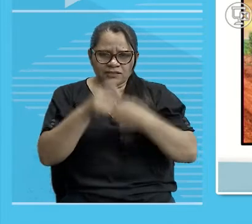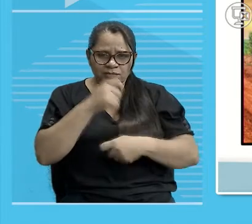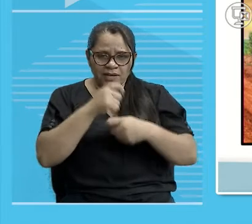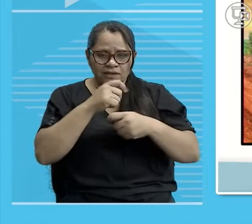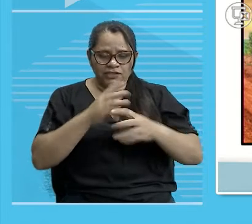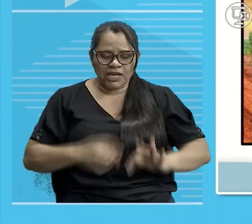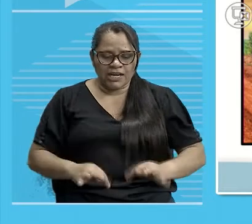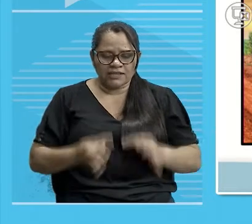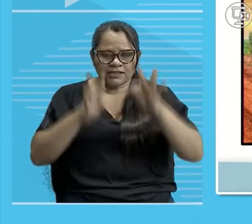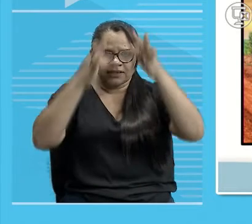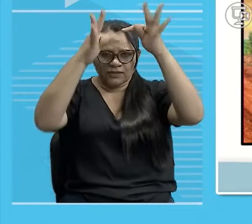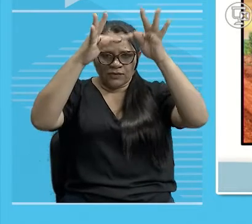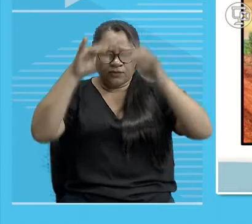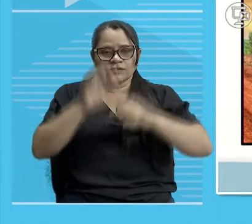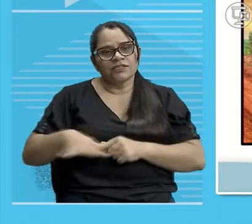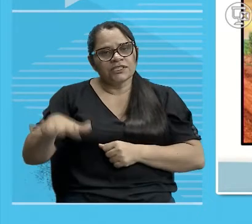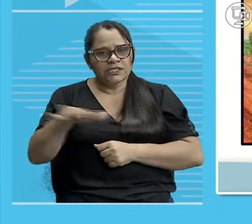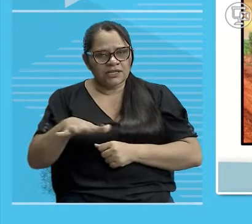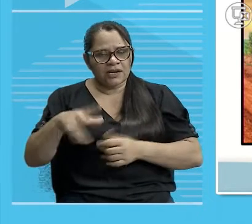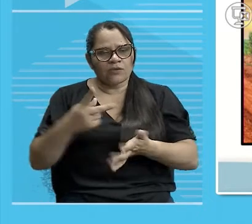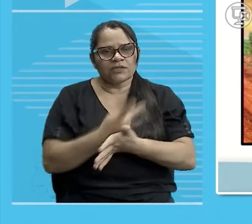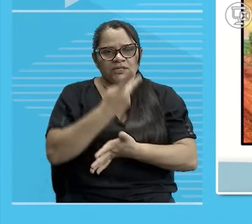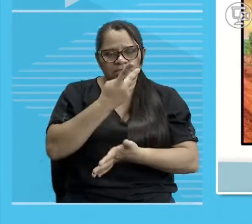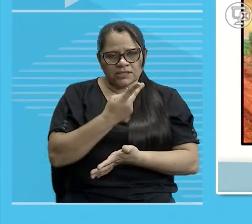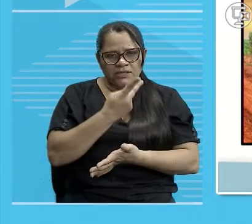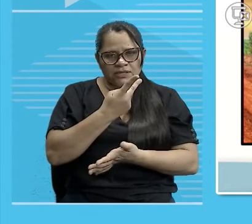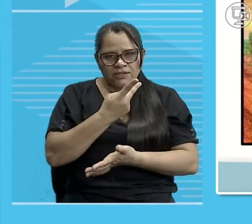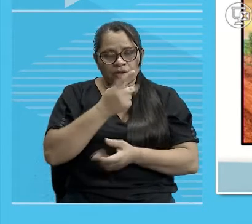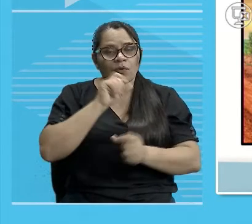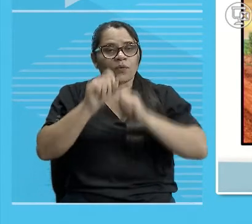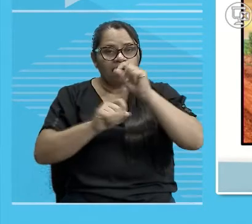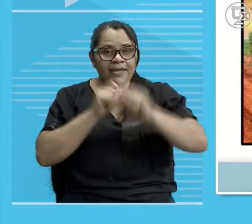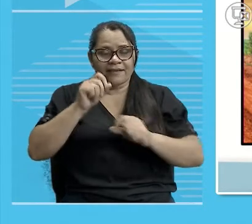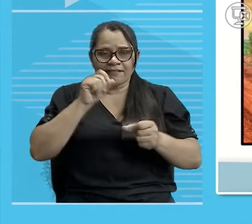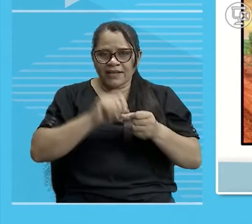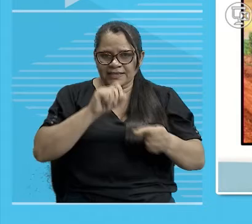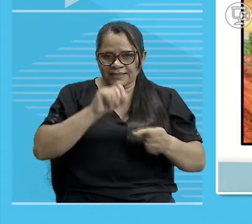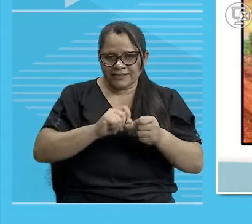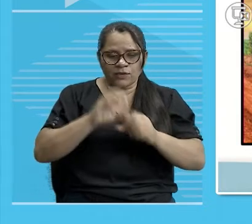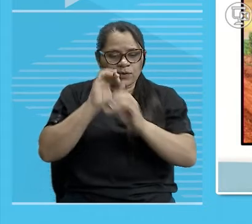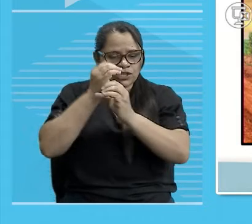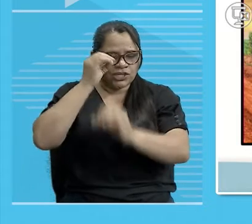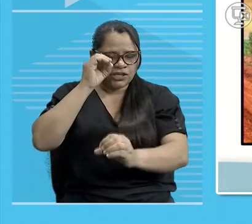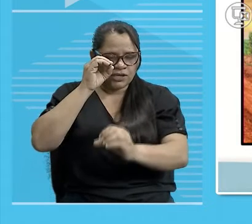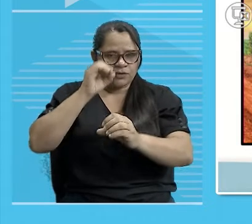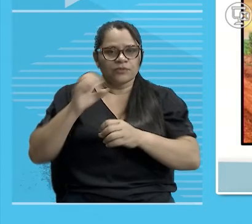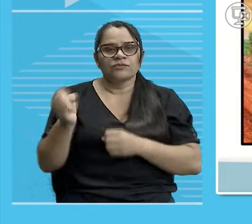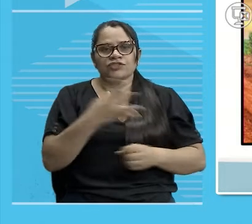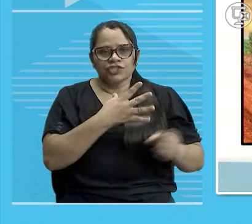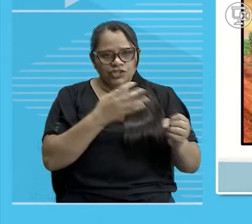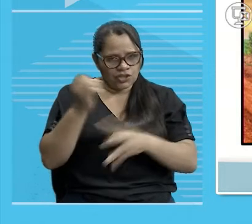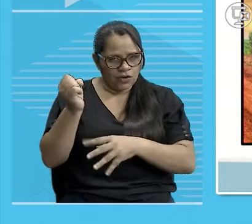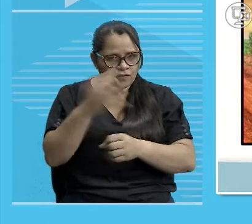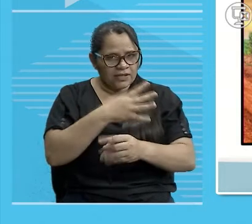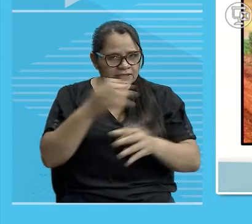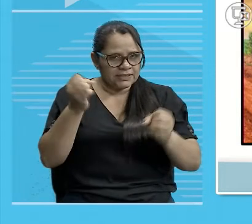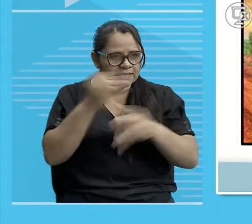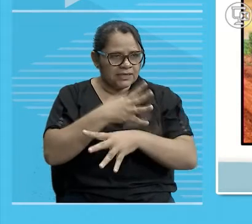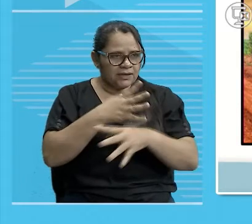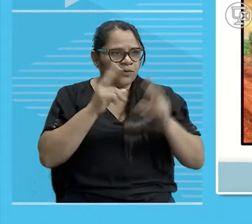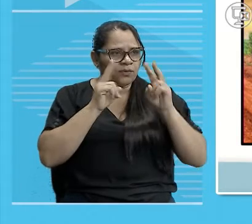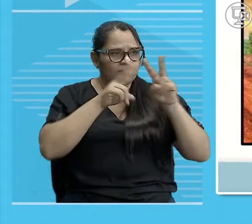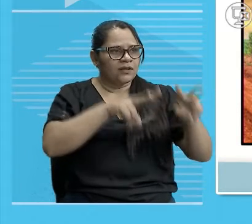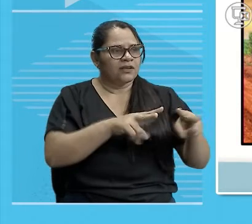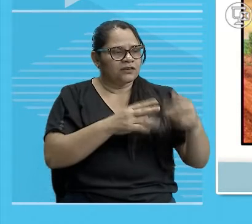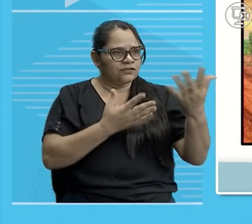área de tecnologia acontecendo que faz um engenheiro de inovação olha só o